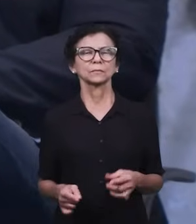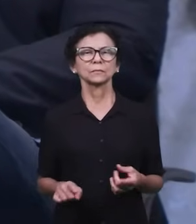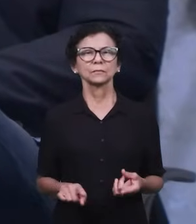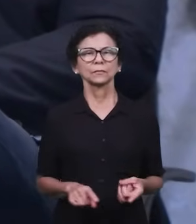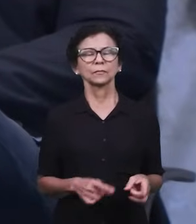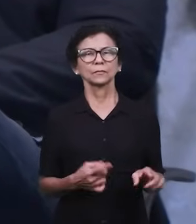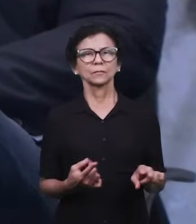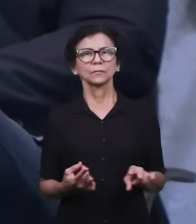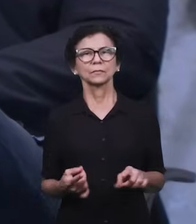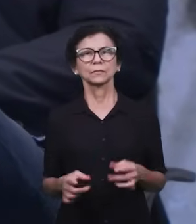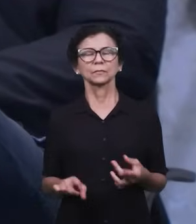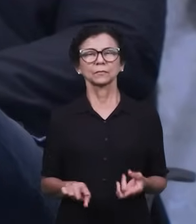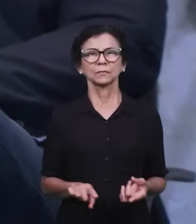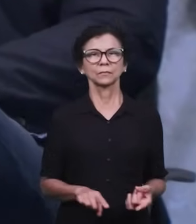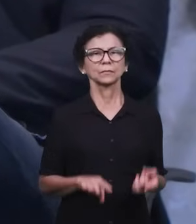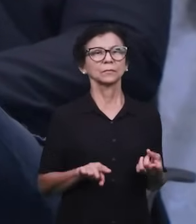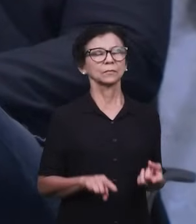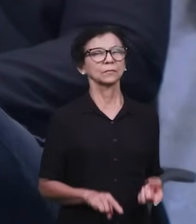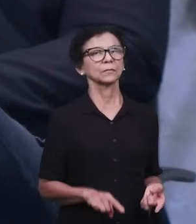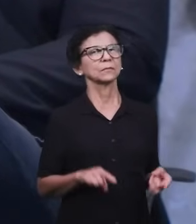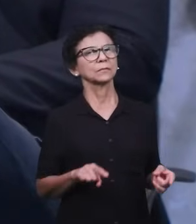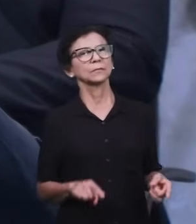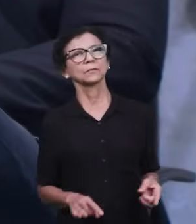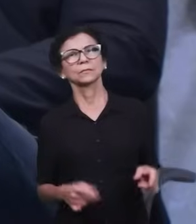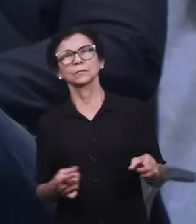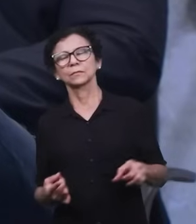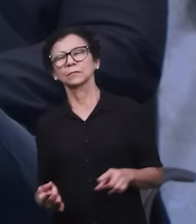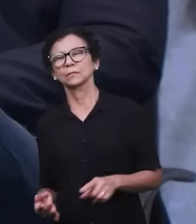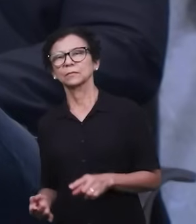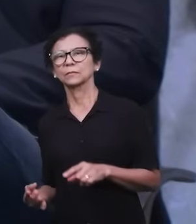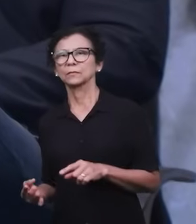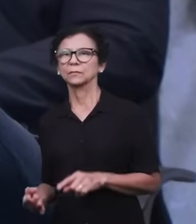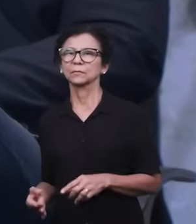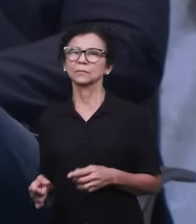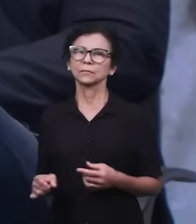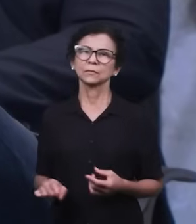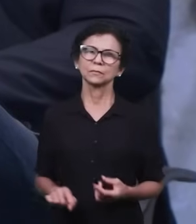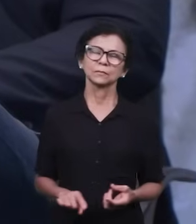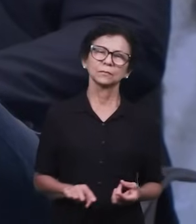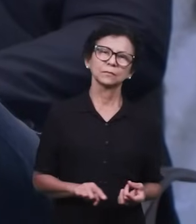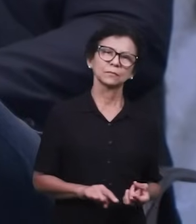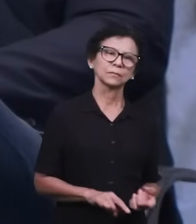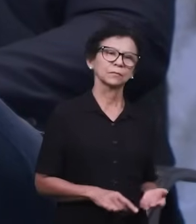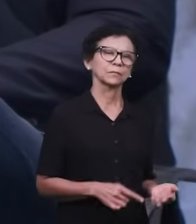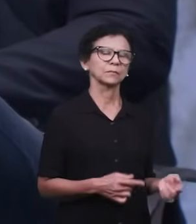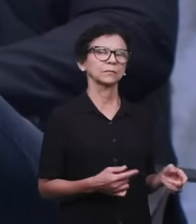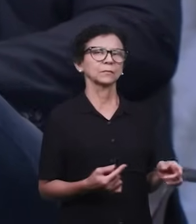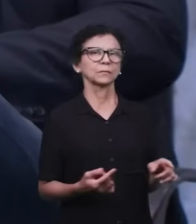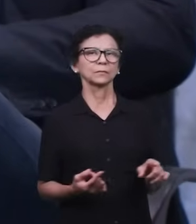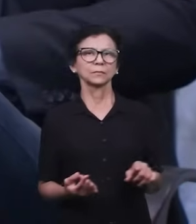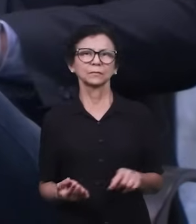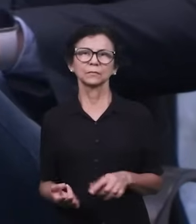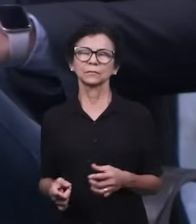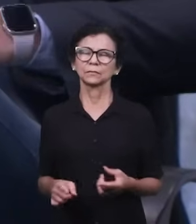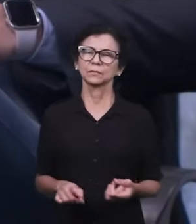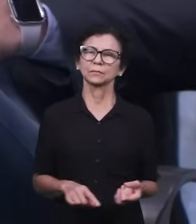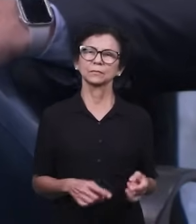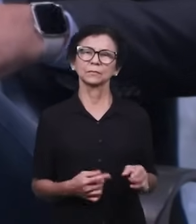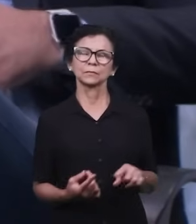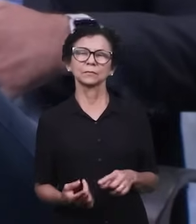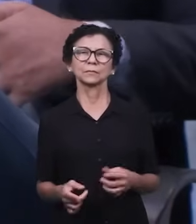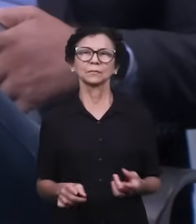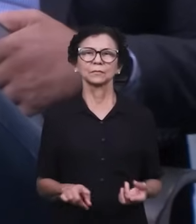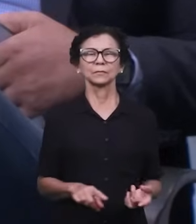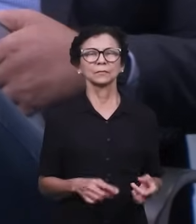repetição. Vamos falar um pouco sobre, claro, aquilo que o Senhor deu, aquilo